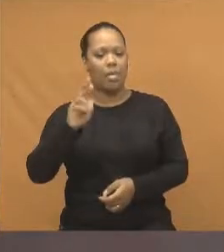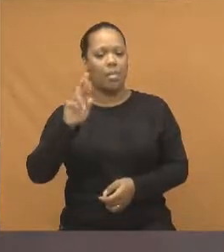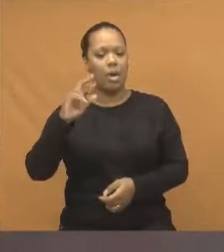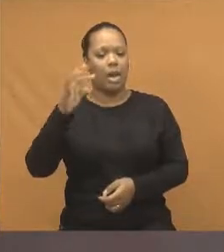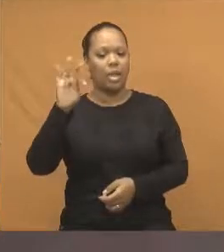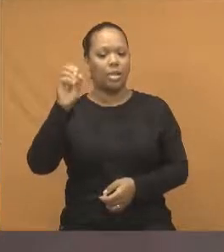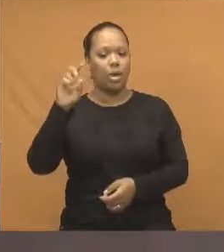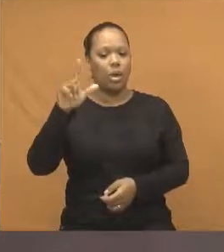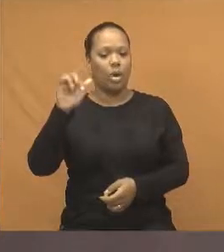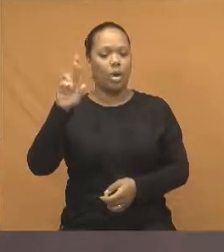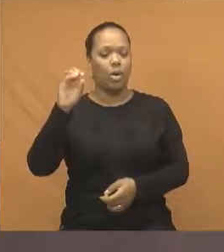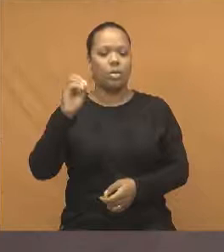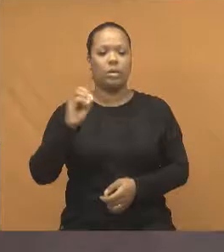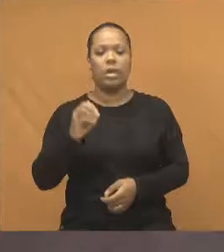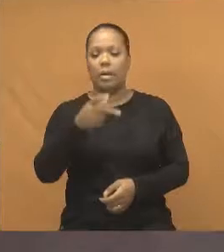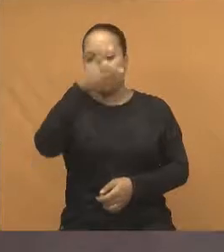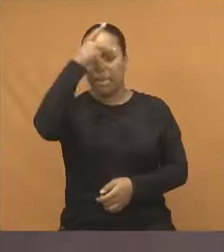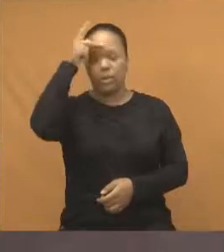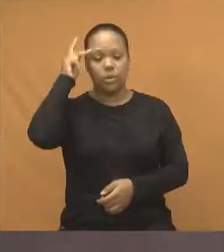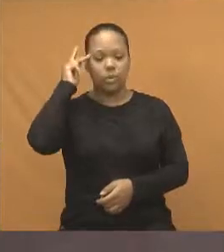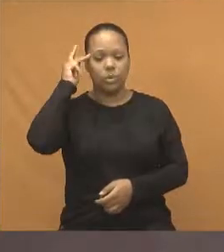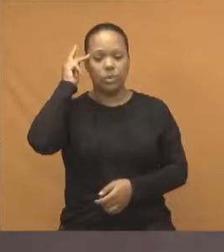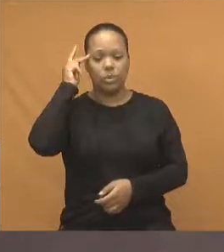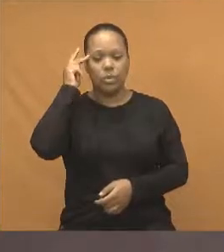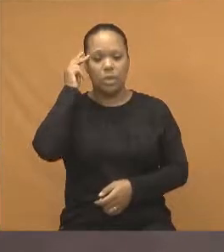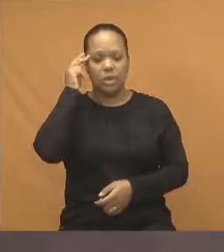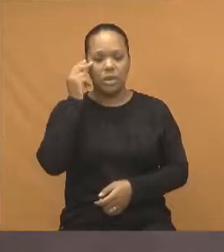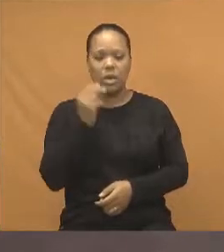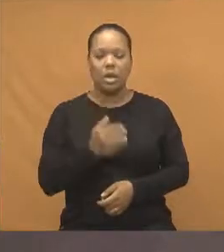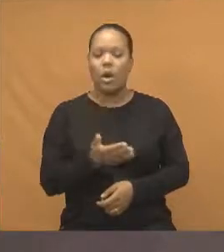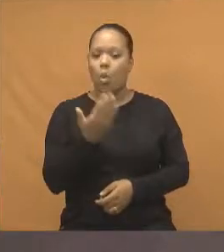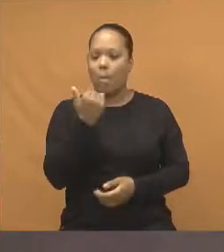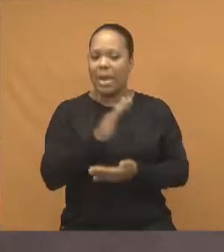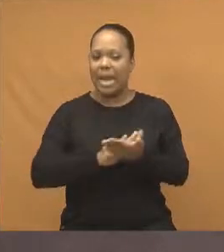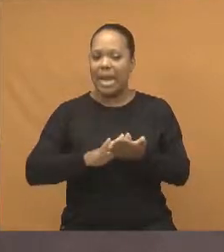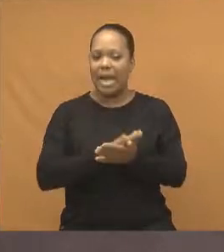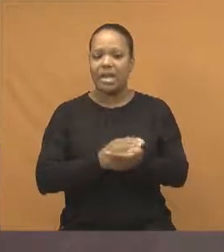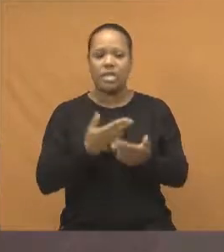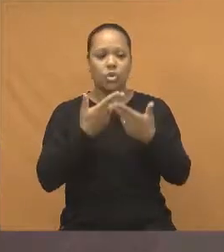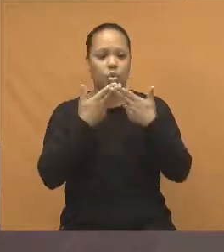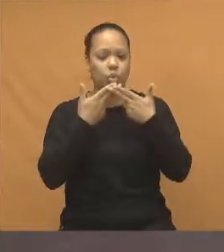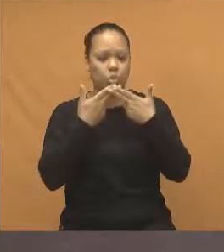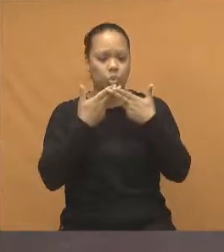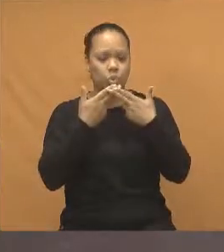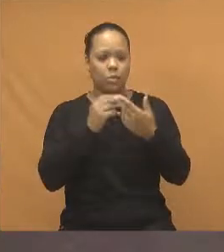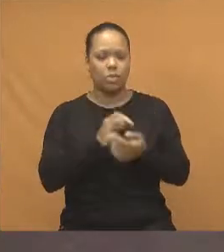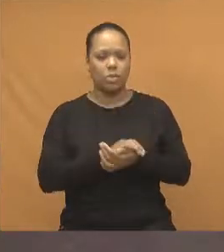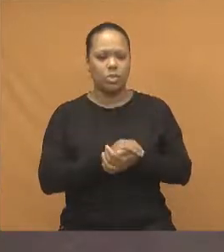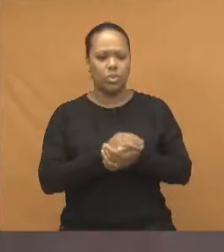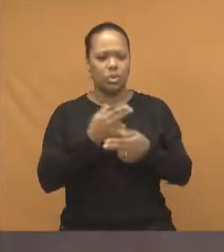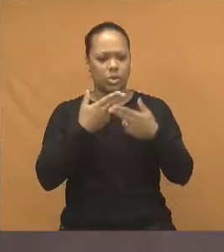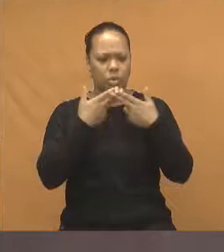laboratoriais que estejam em jejum total. Autoria, vereador Paulinho do Esporte.